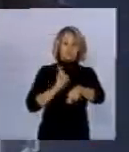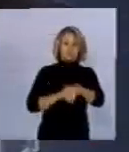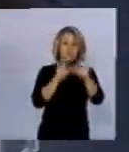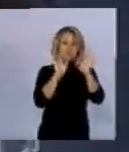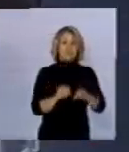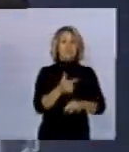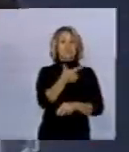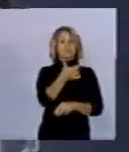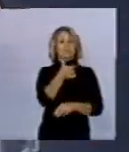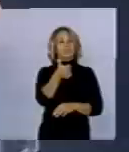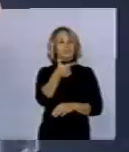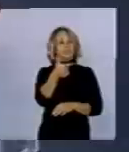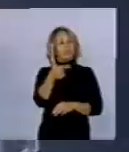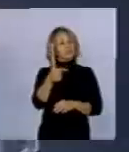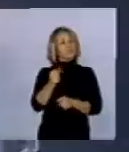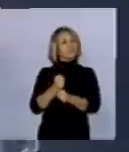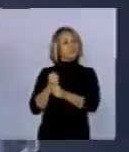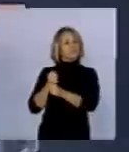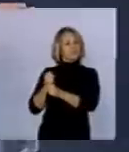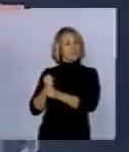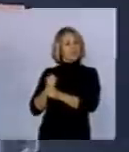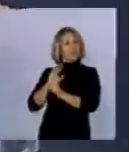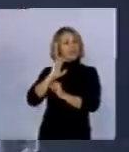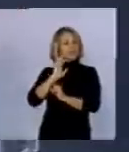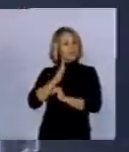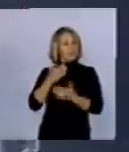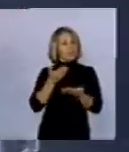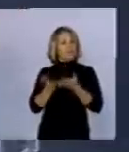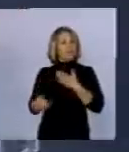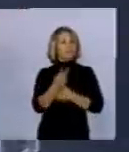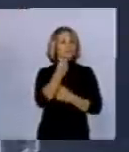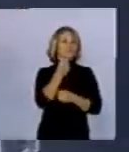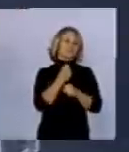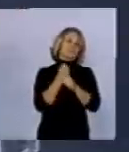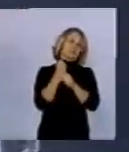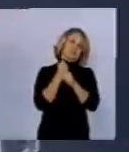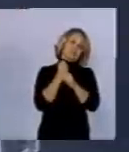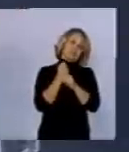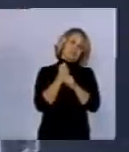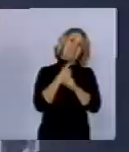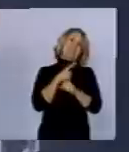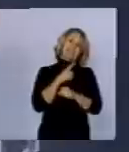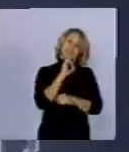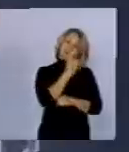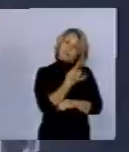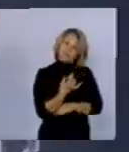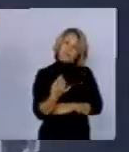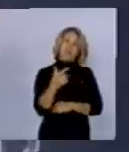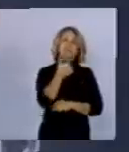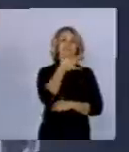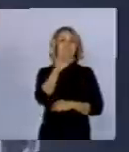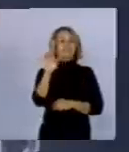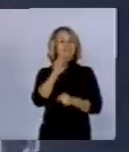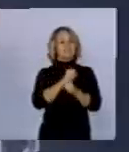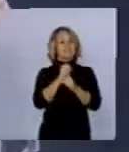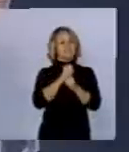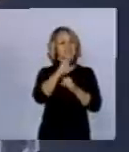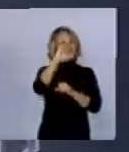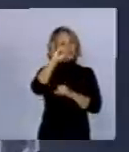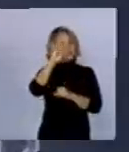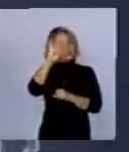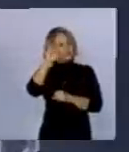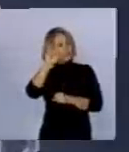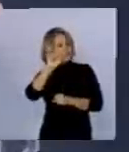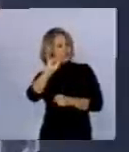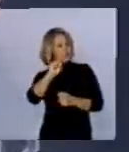de 12 anos dos quais dois já se passaram então nós temos 10 anos de cotas pela frente se